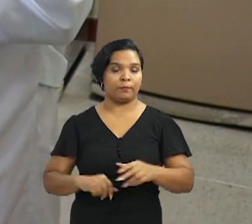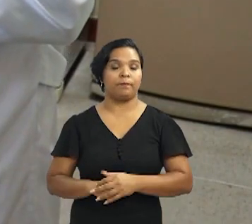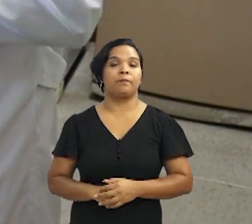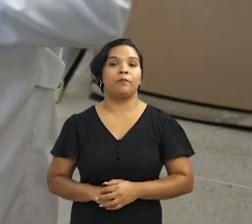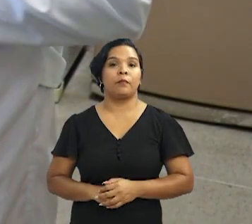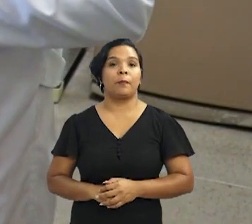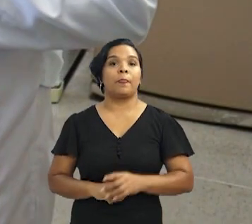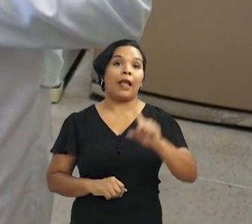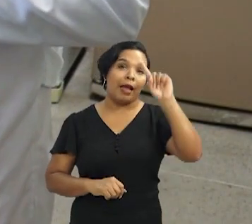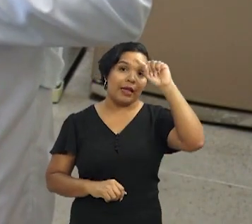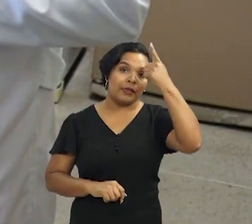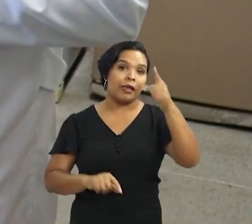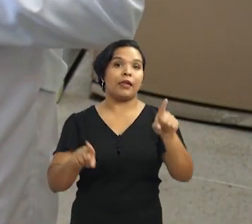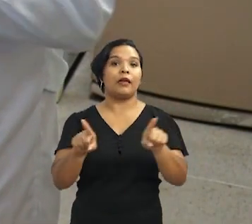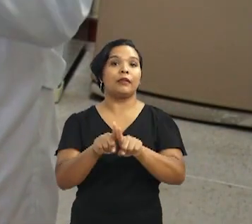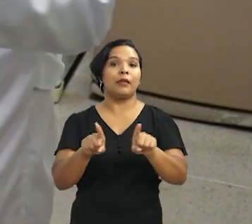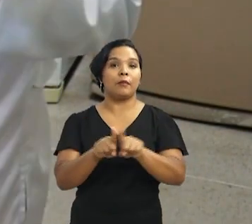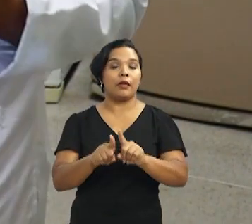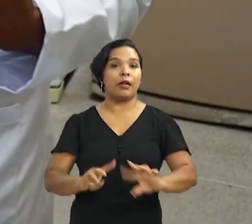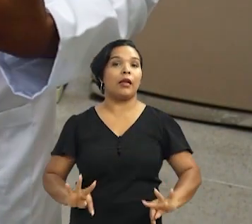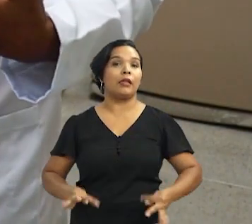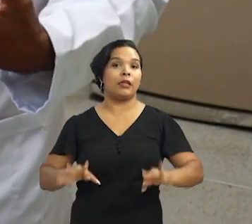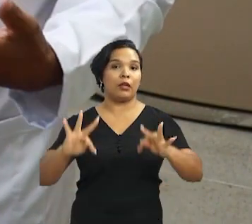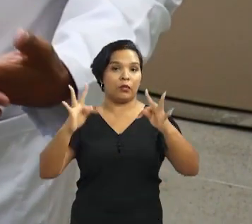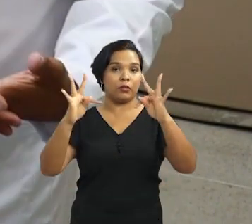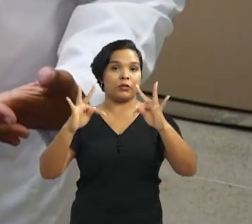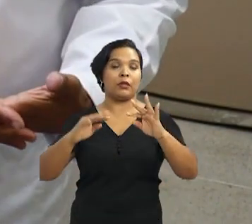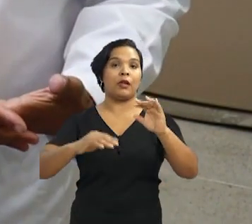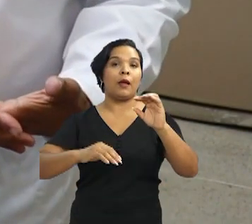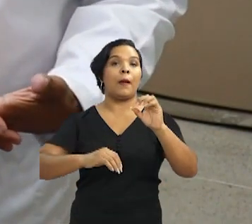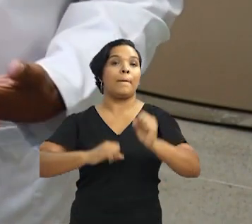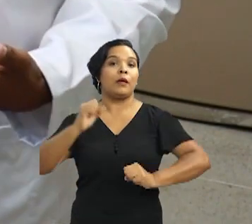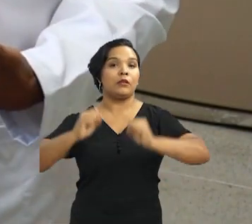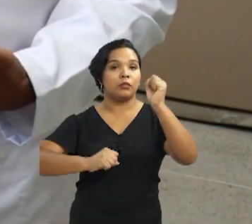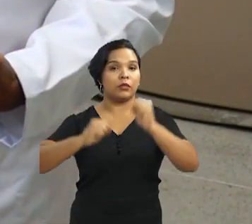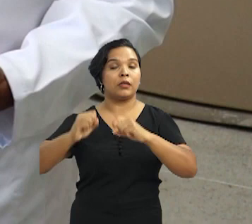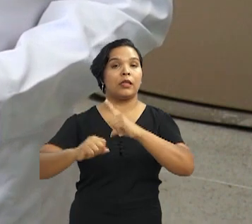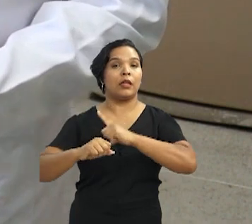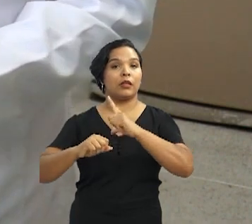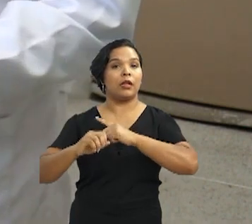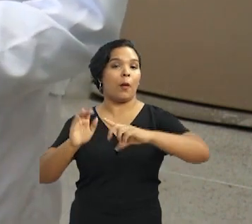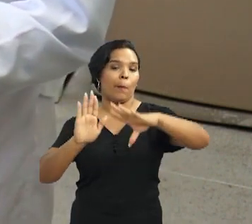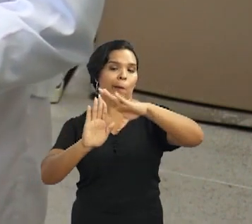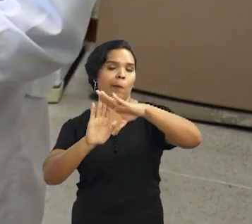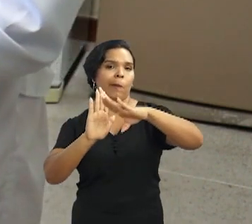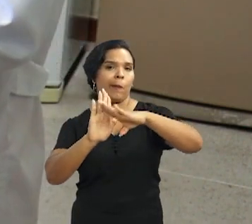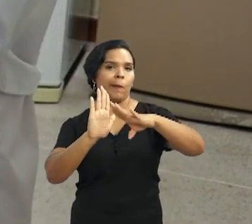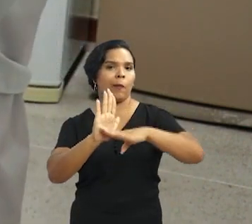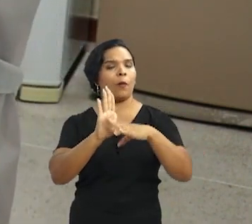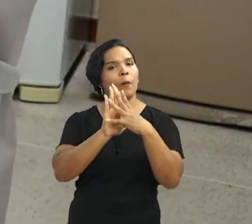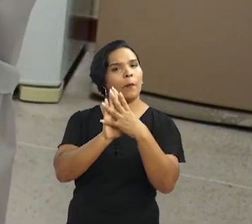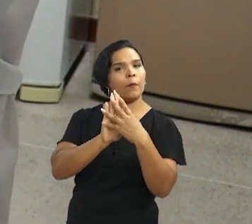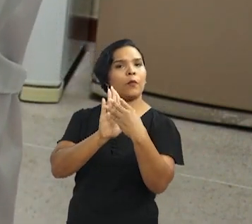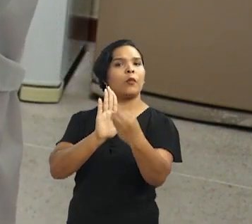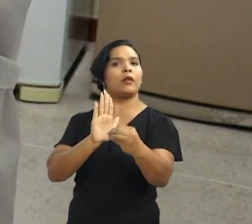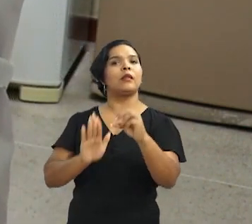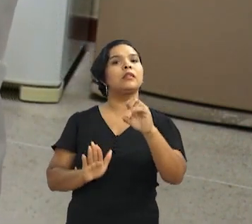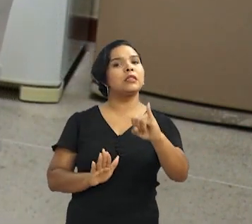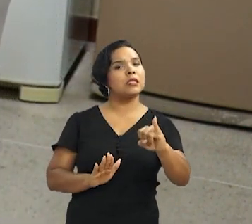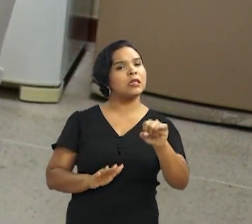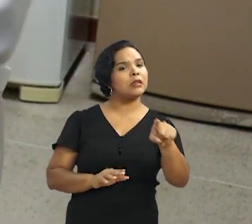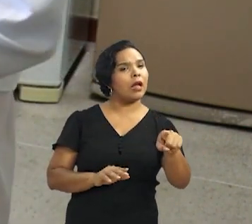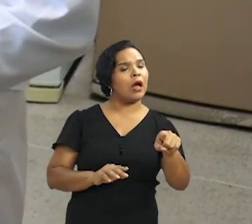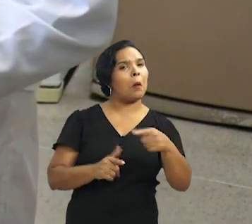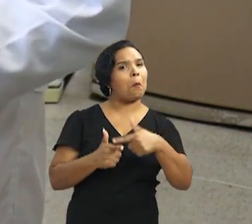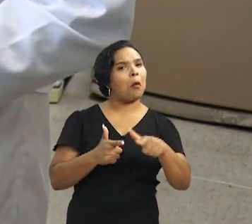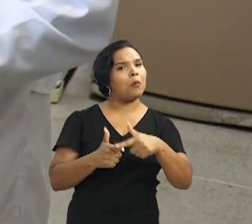essas técnicas, a ideia também é transferir essa tecnologia para as indústrias, para que elas tenham agora parâmetros para determinar se aquele